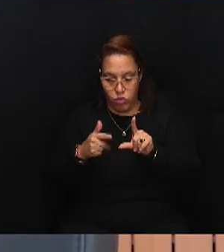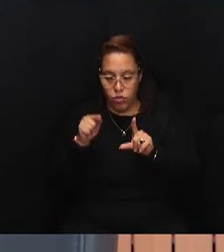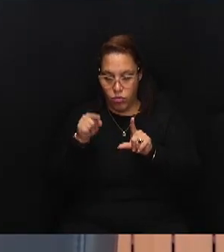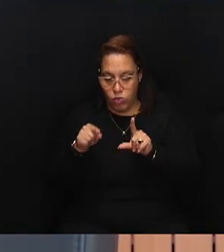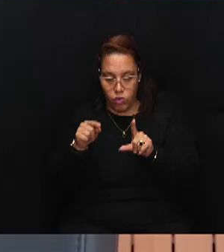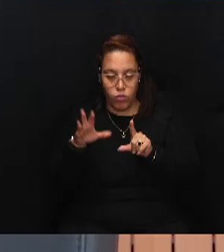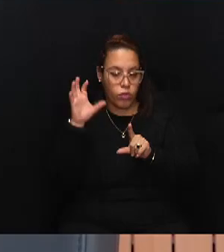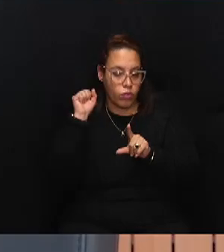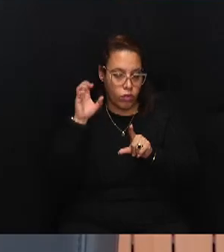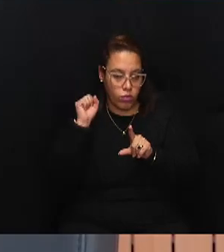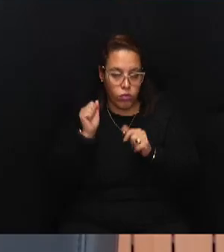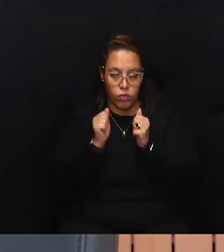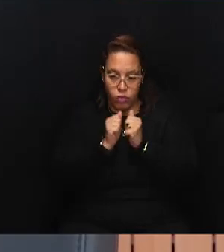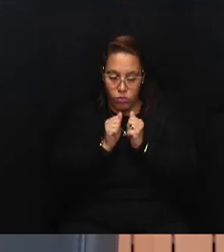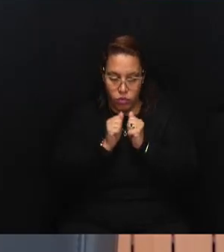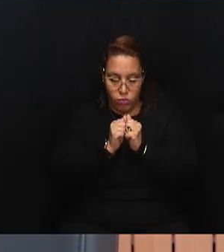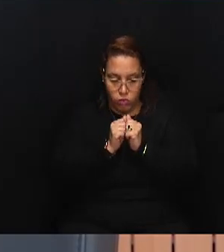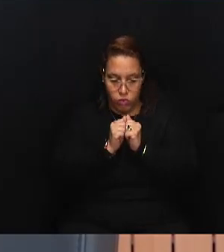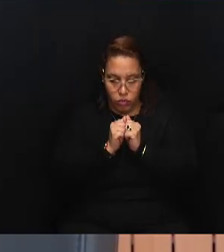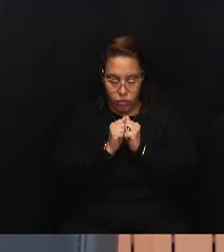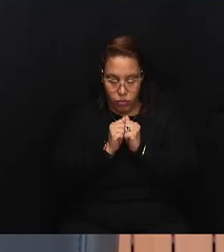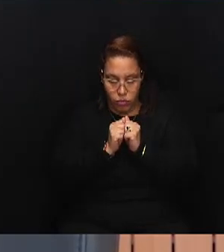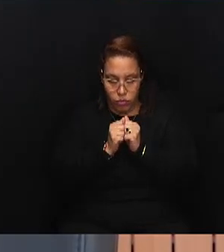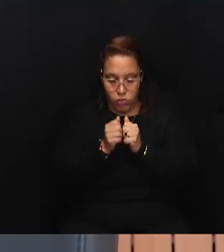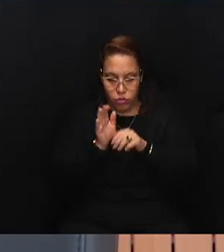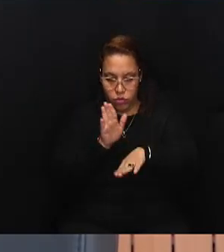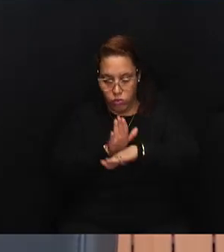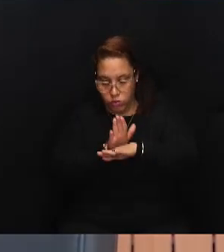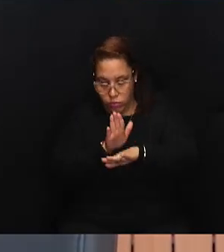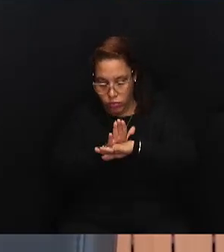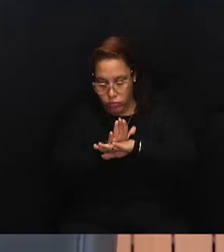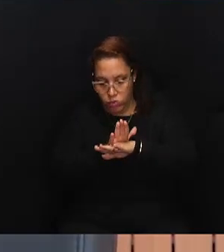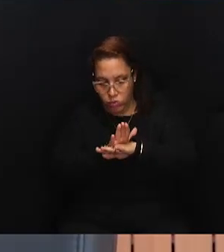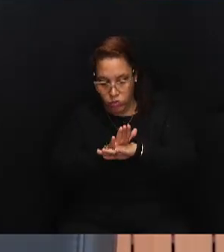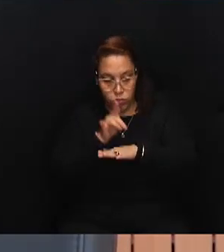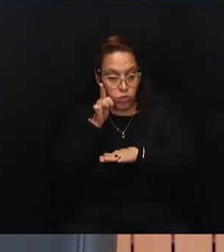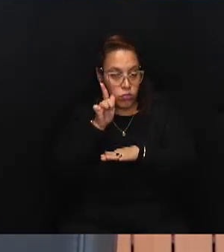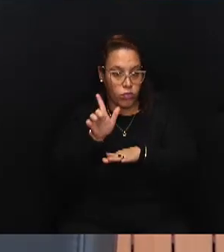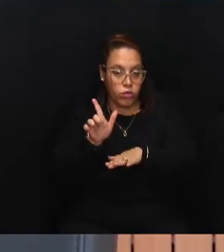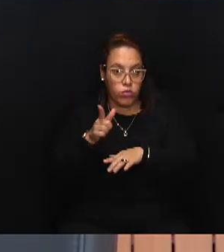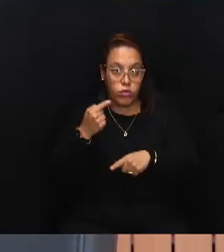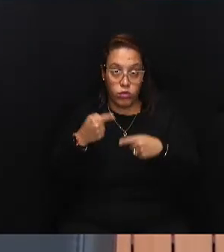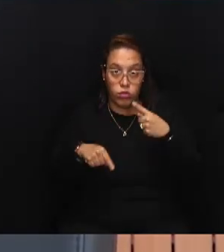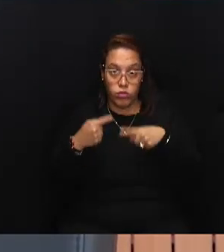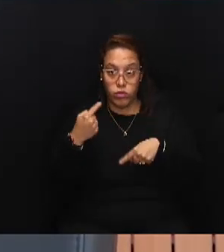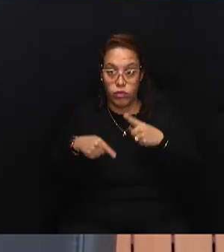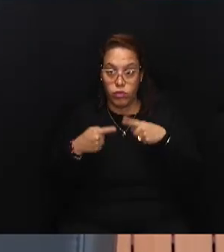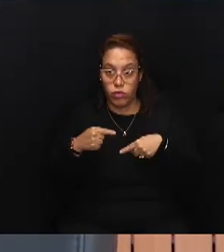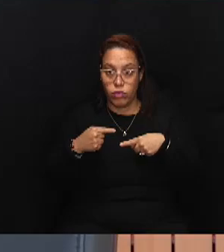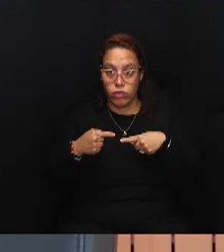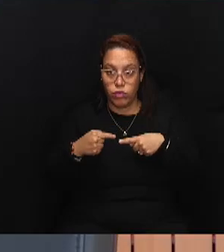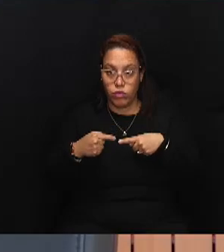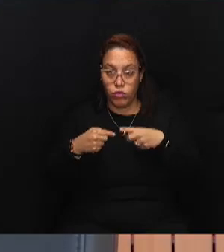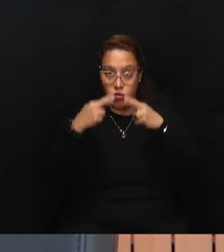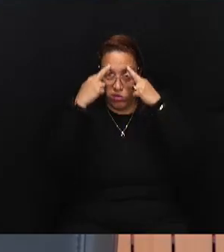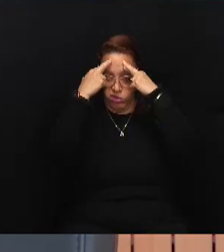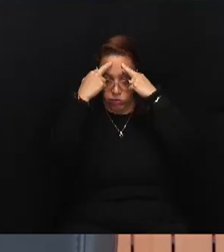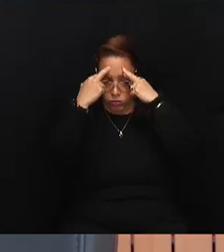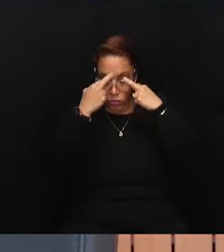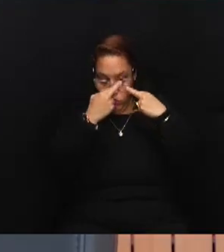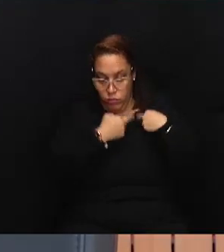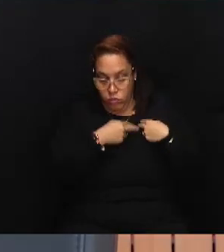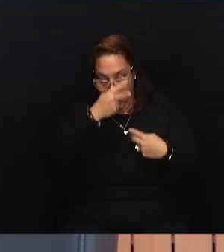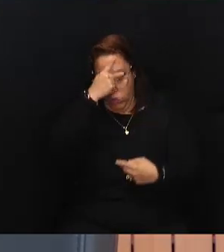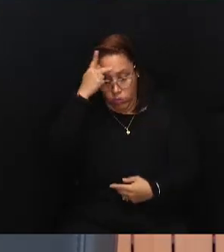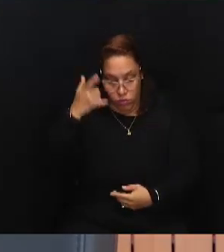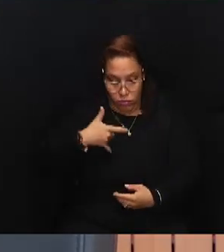nos ouvindo e, muitas vezes, nos auxiliando para que nós consigamos que o debate e o respeito aos direitos da